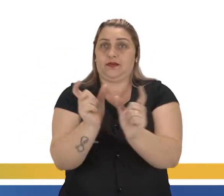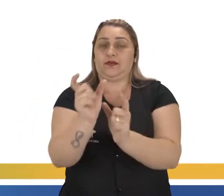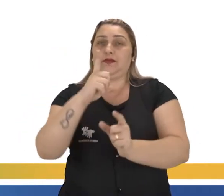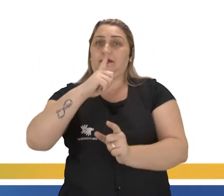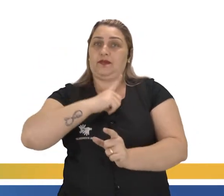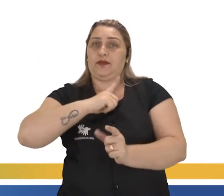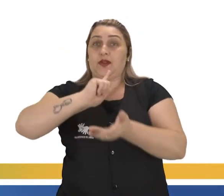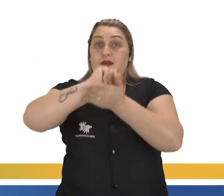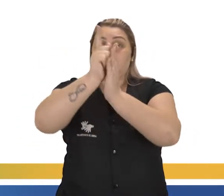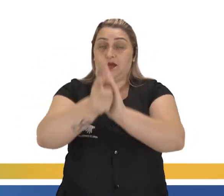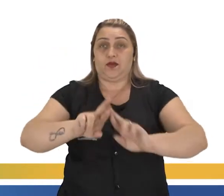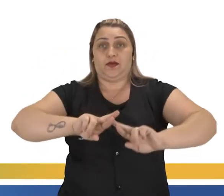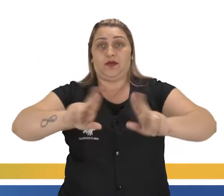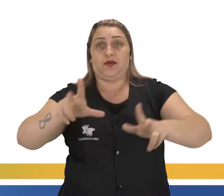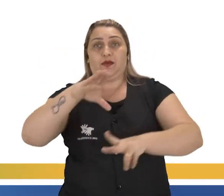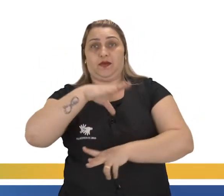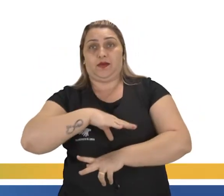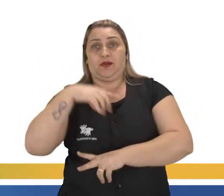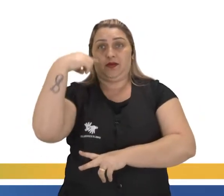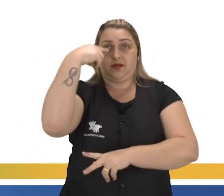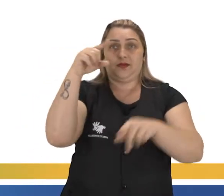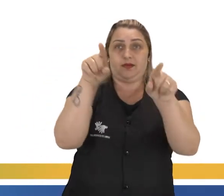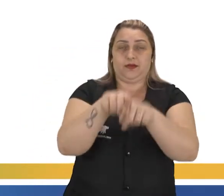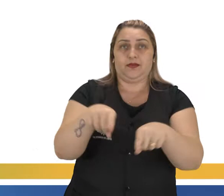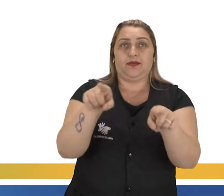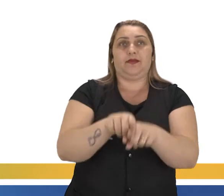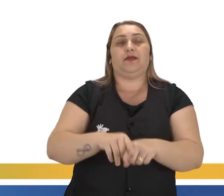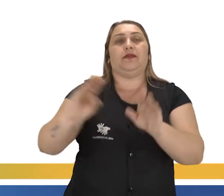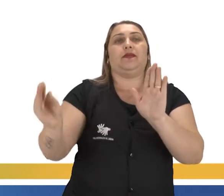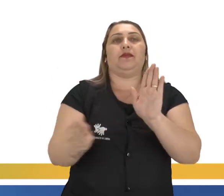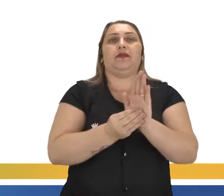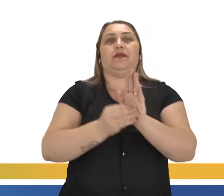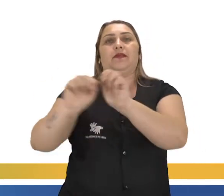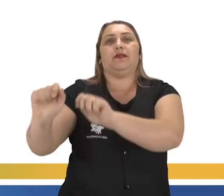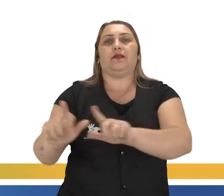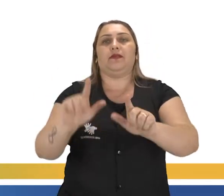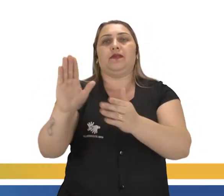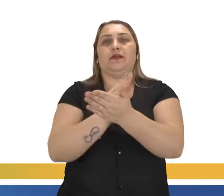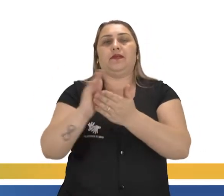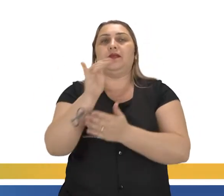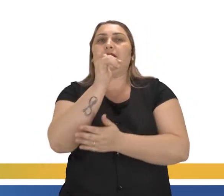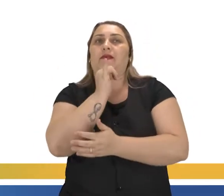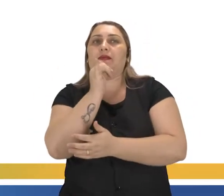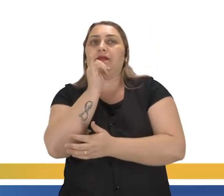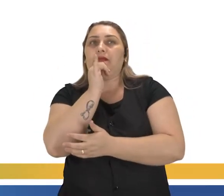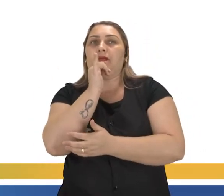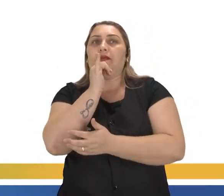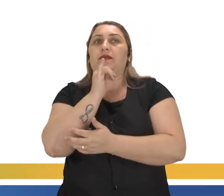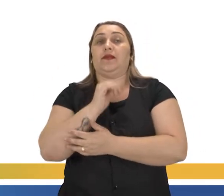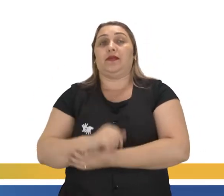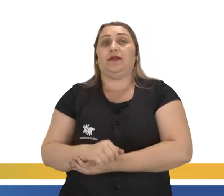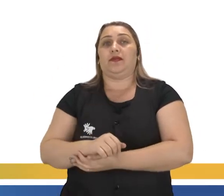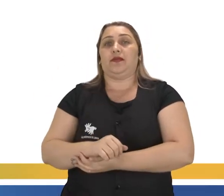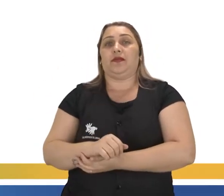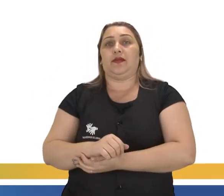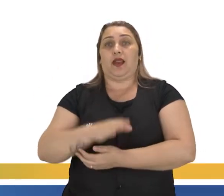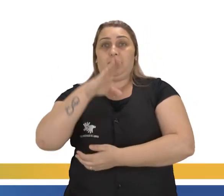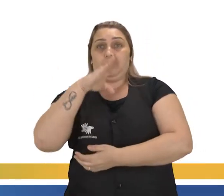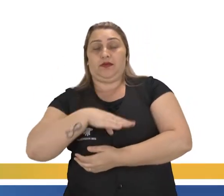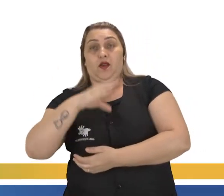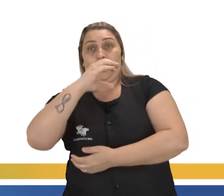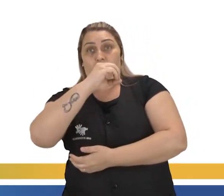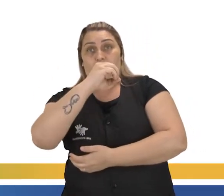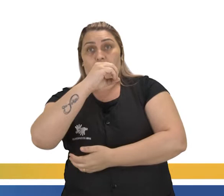possuem um gênero diferente do português e do espanhol. Coloquei para vocês no slide alguns exemplos. Vamos lá. Em